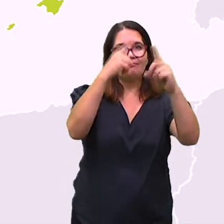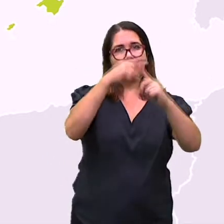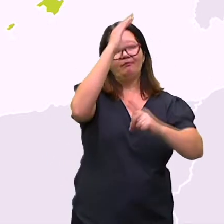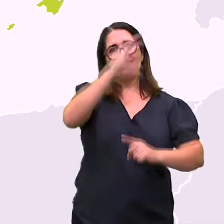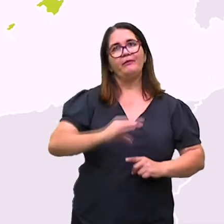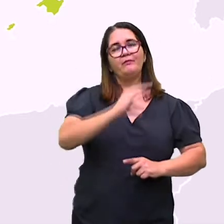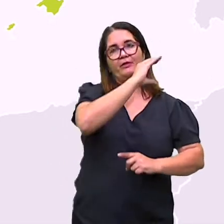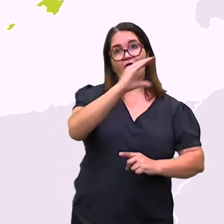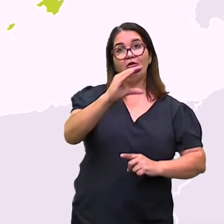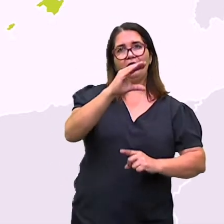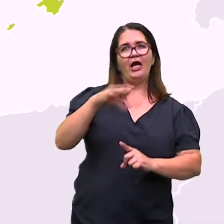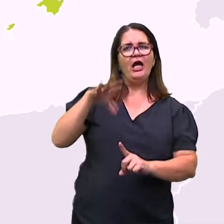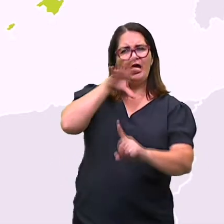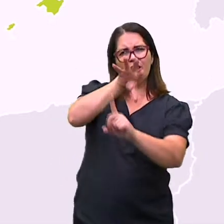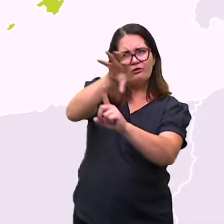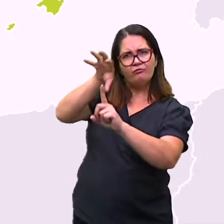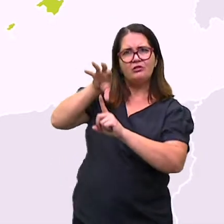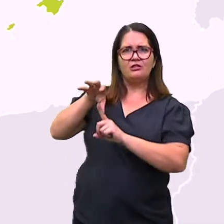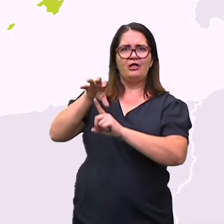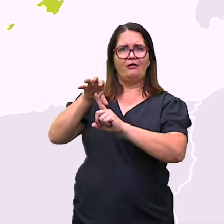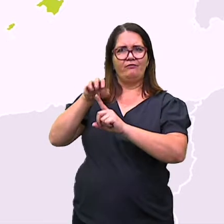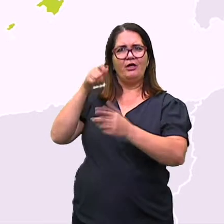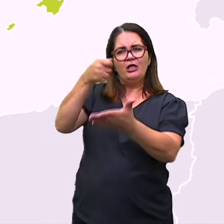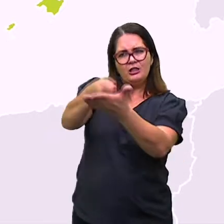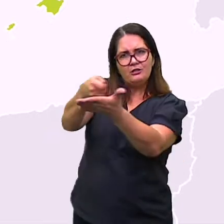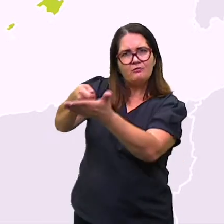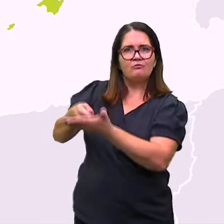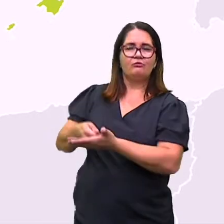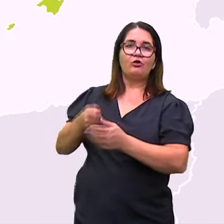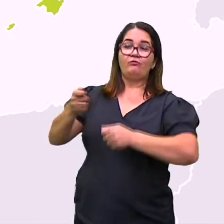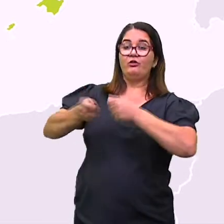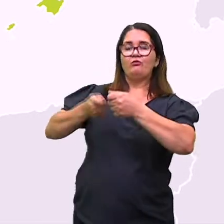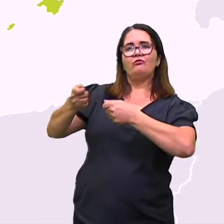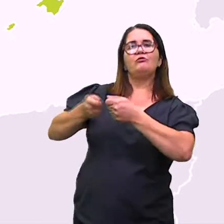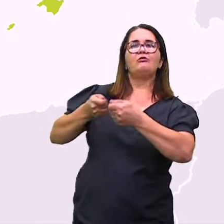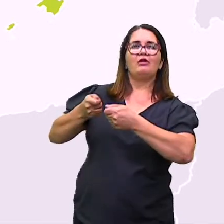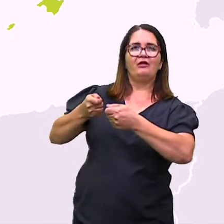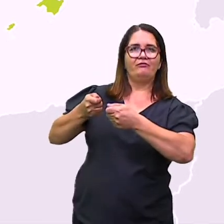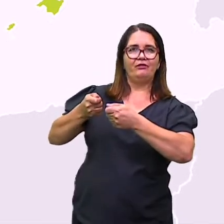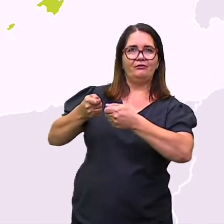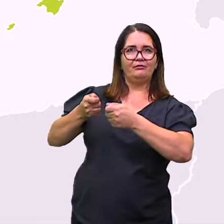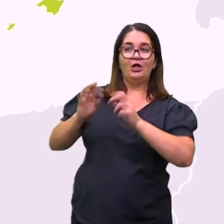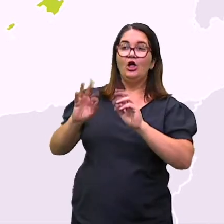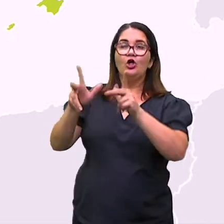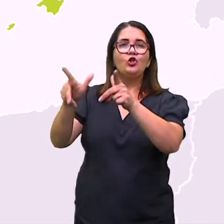tinham essa independência e também essa